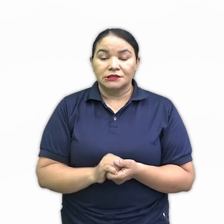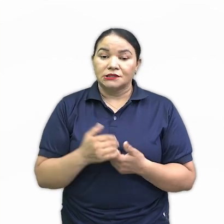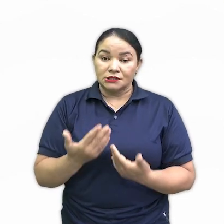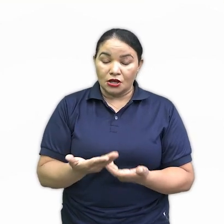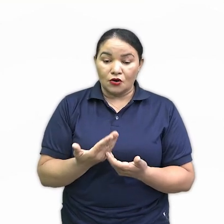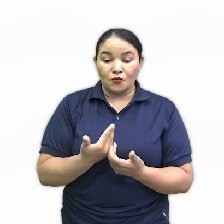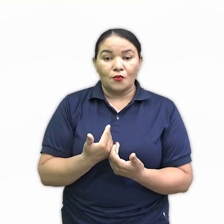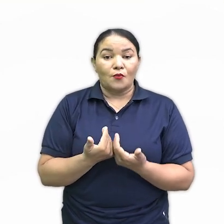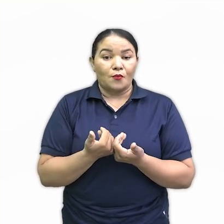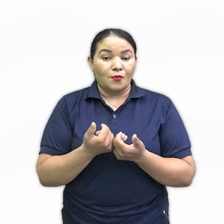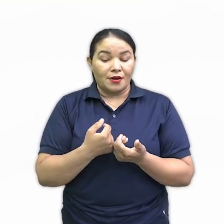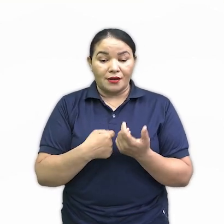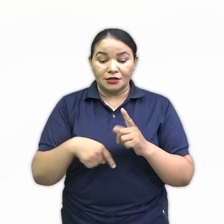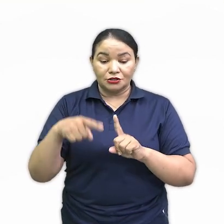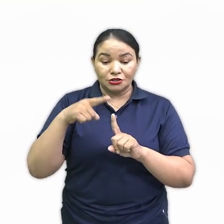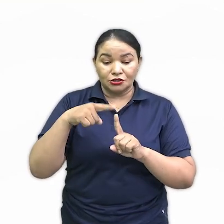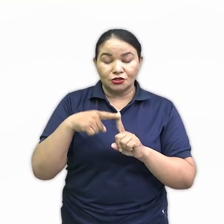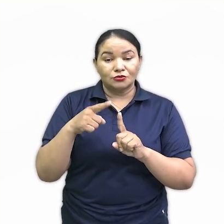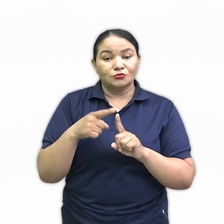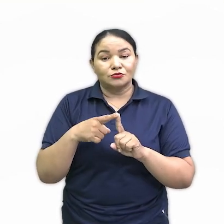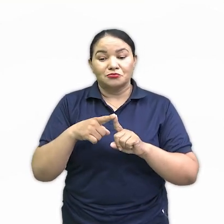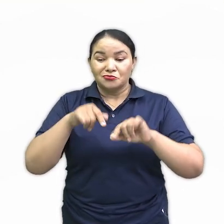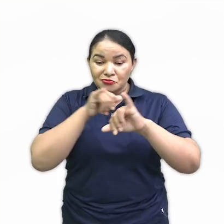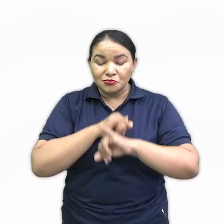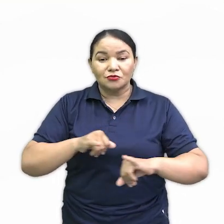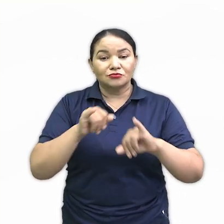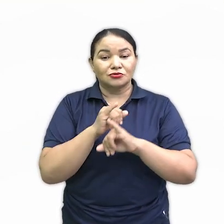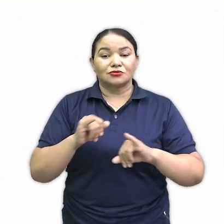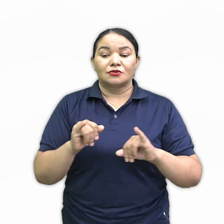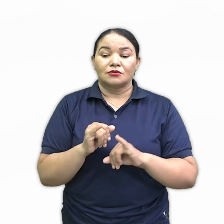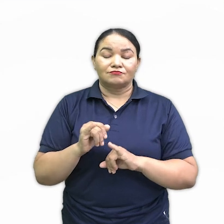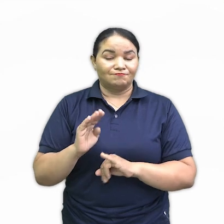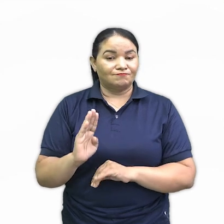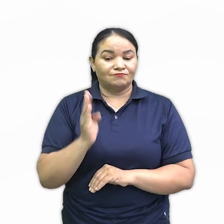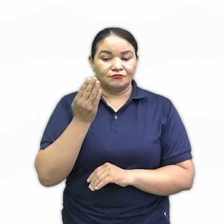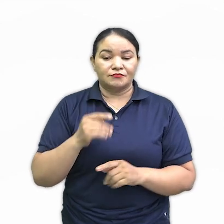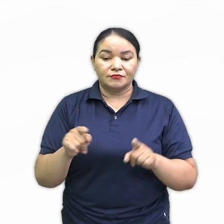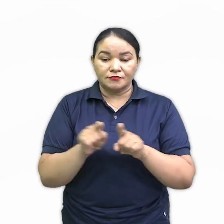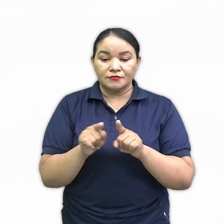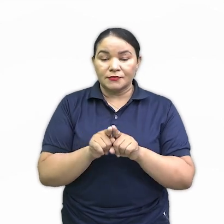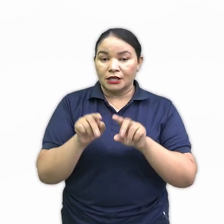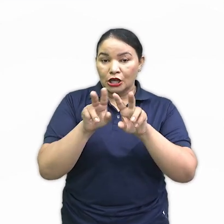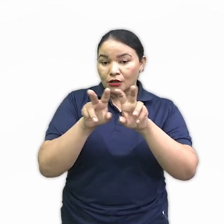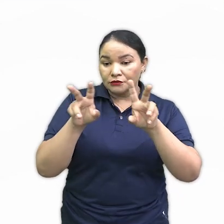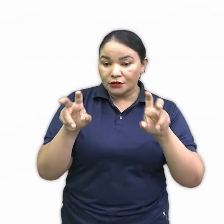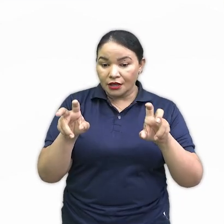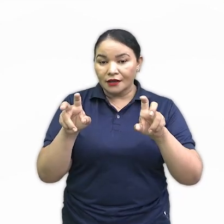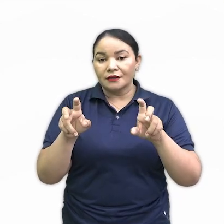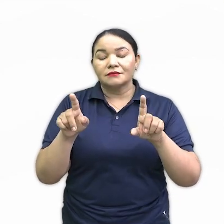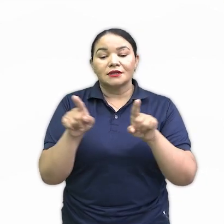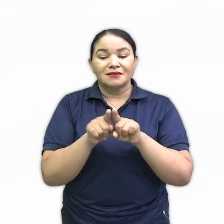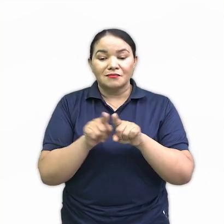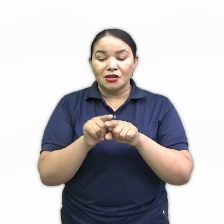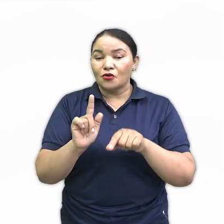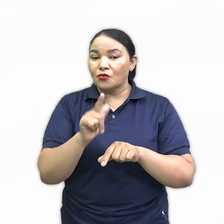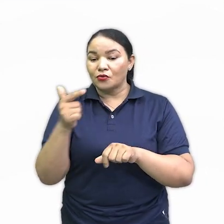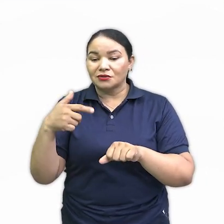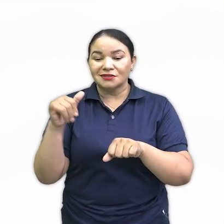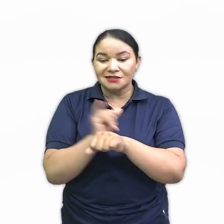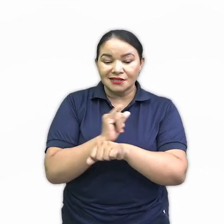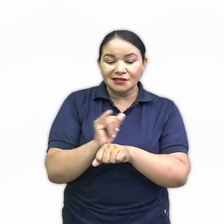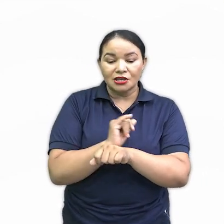de títulos de matérias sensacionalistas. Também, além do título, eles fazem selective use